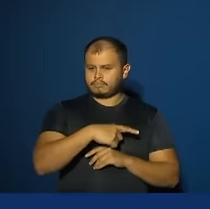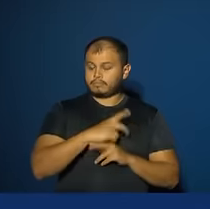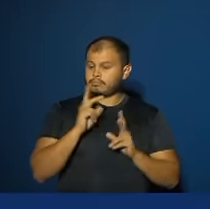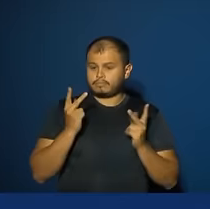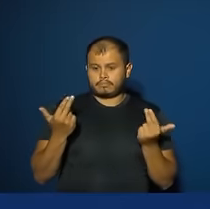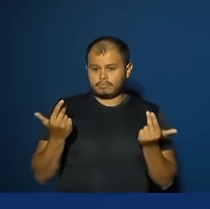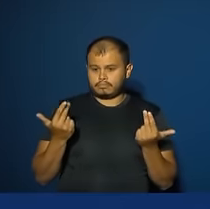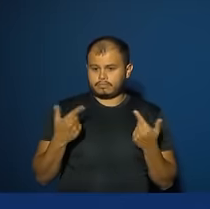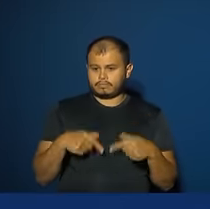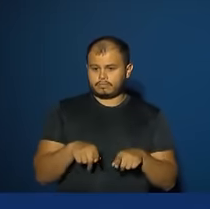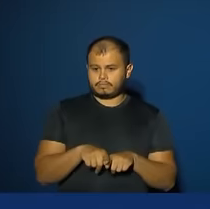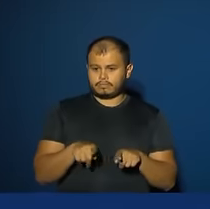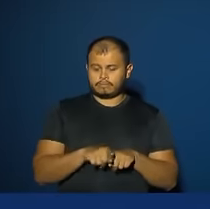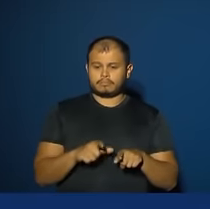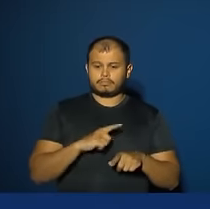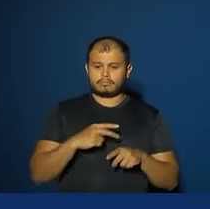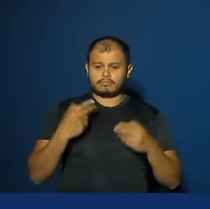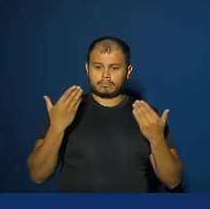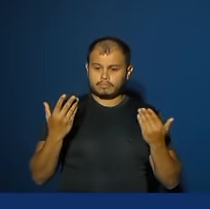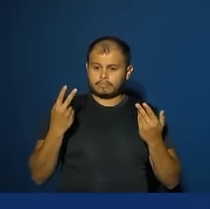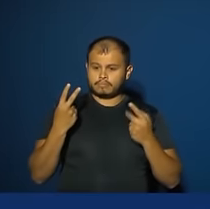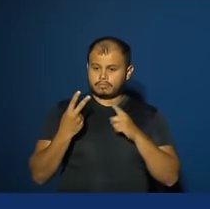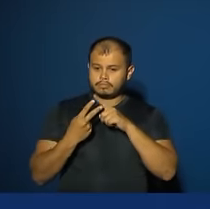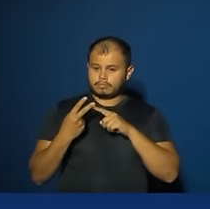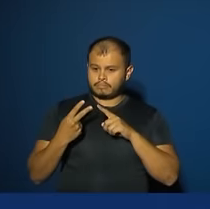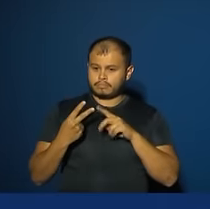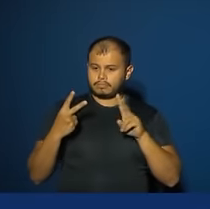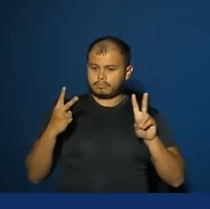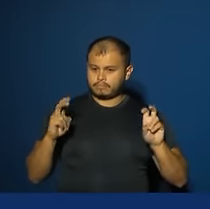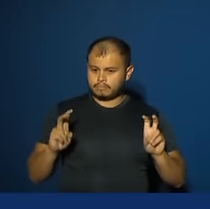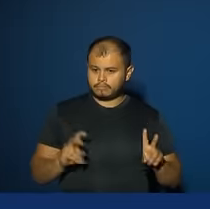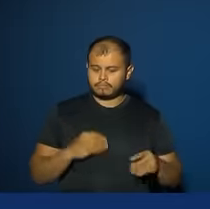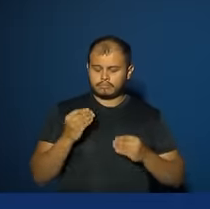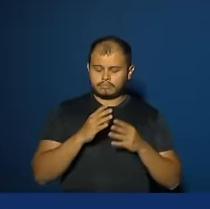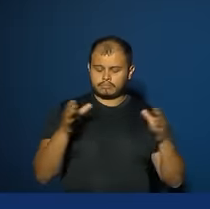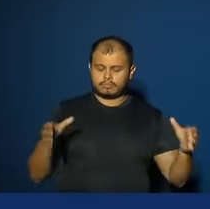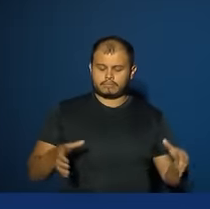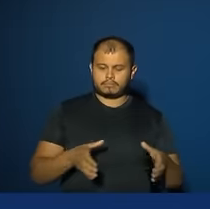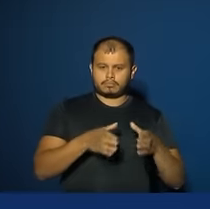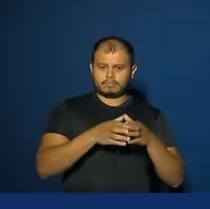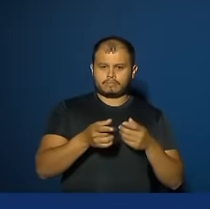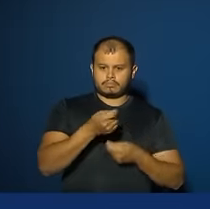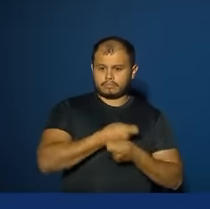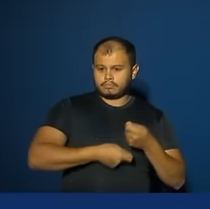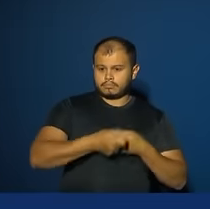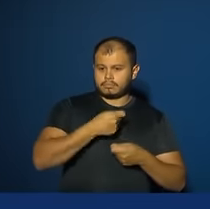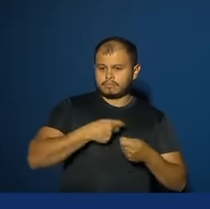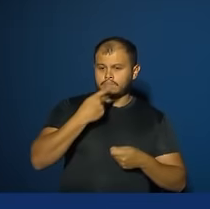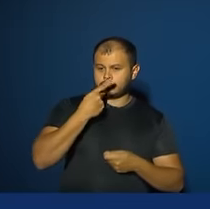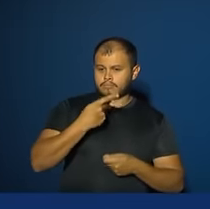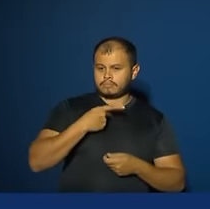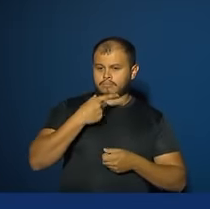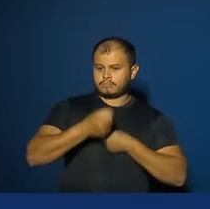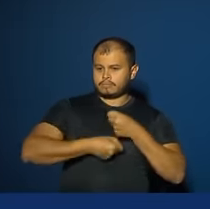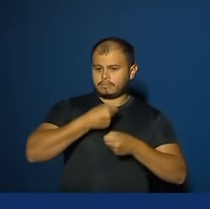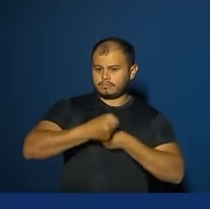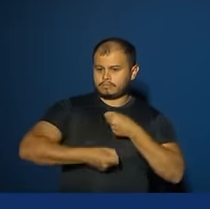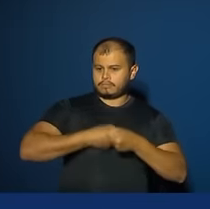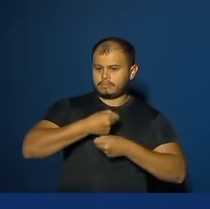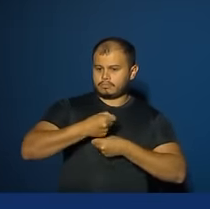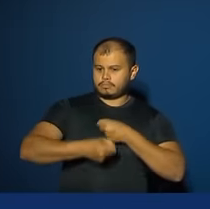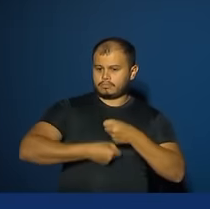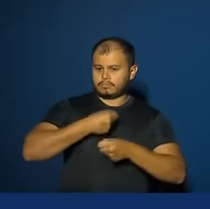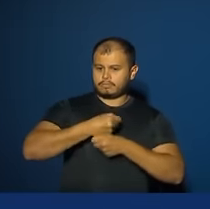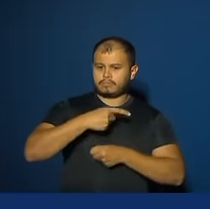coisa, a gente também tem duas vertentes. Uma pessoa, né, um conjunto de economistas, tem a avaliação de que, olha, cada ano, mal bem, teve